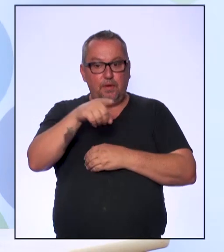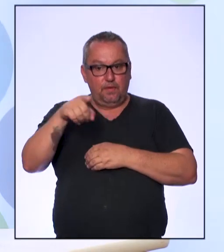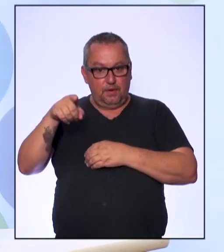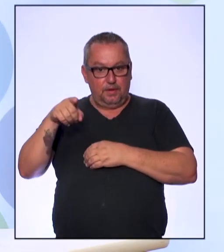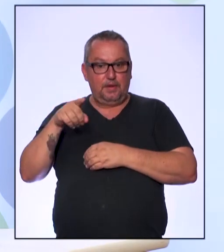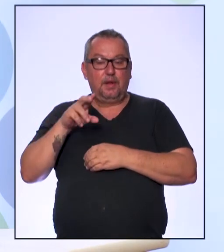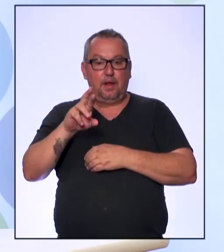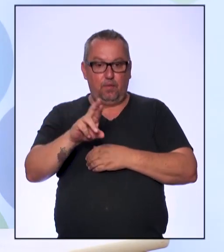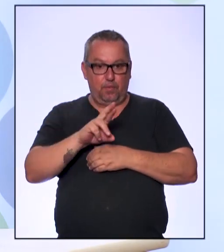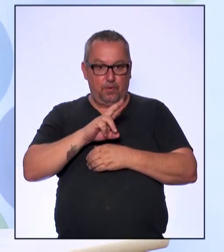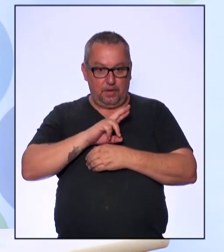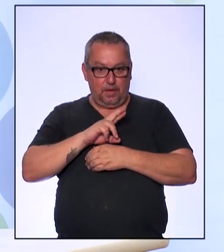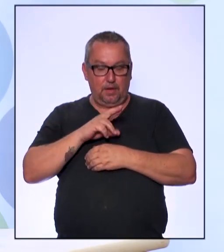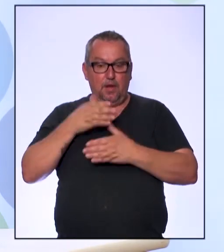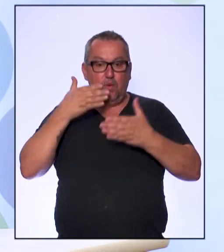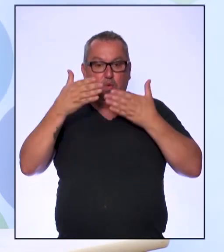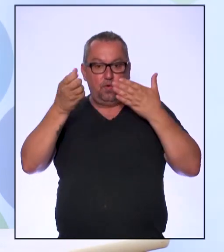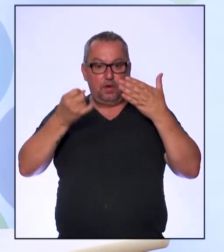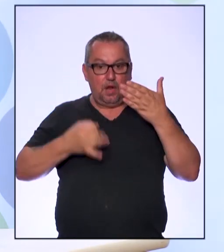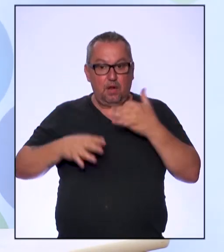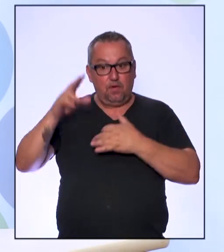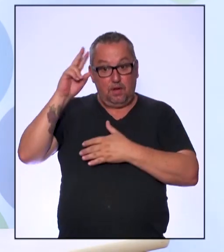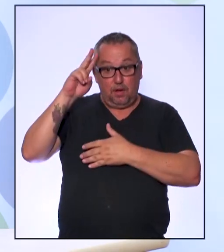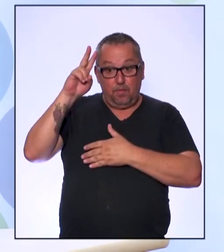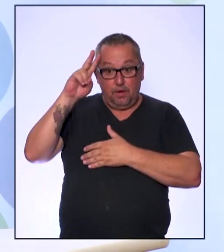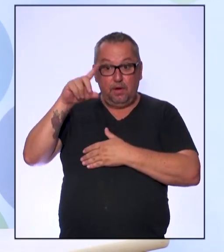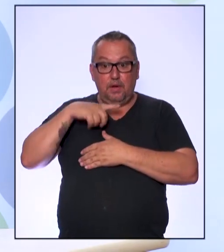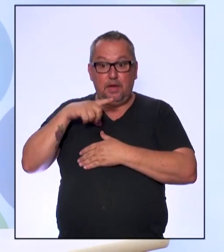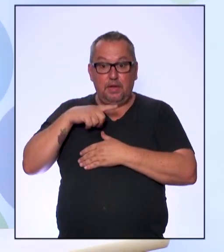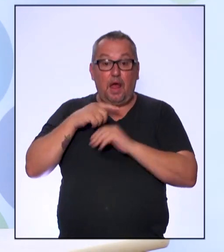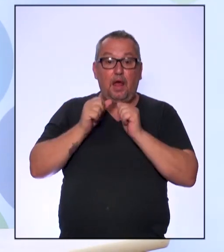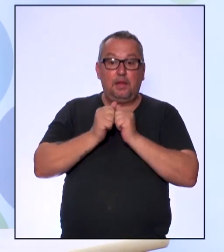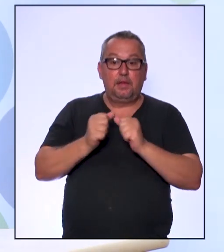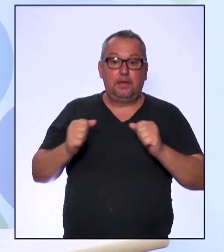vocês responderem aqui no chat. Lembrando que quem está sem...